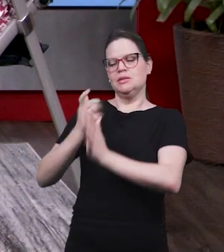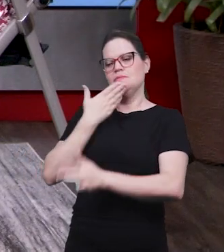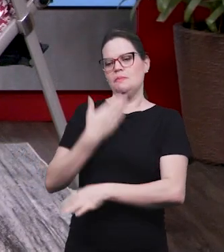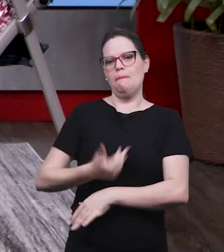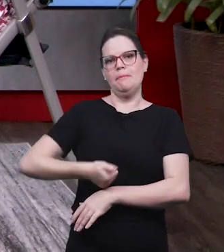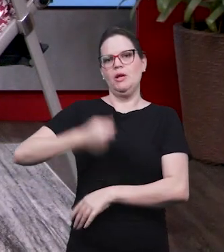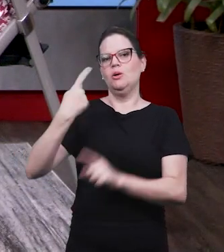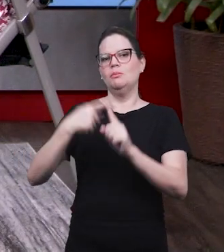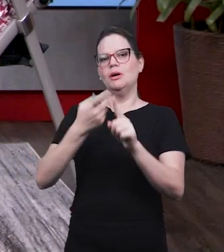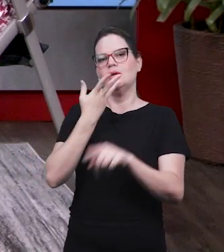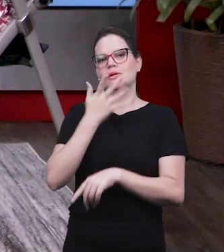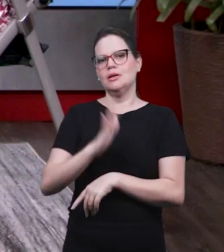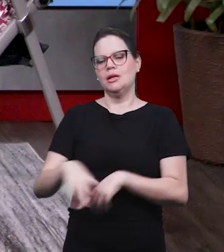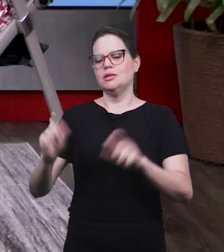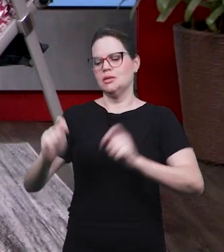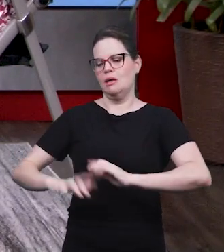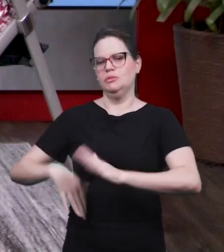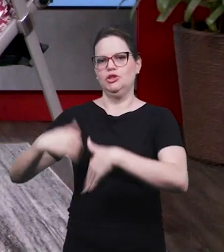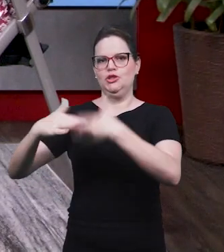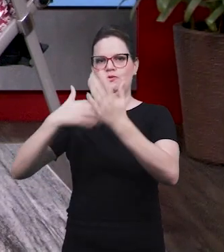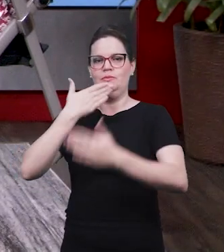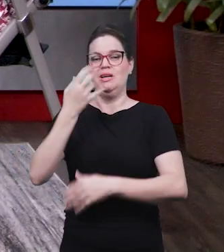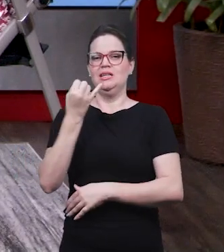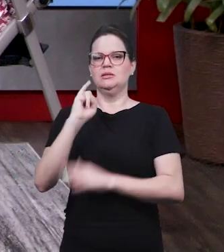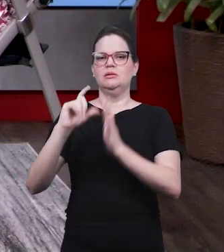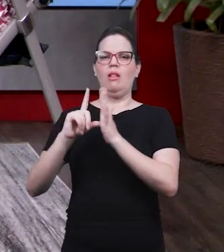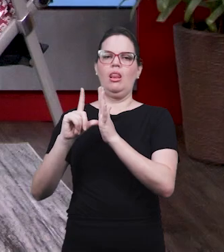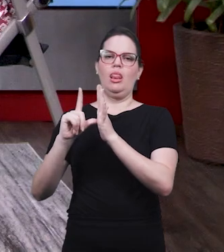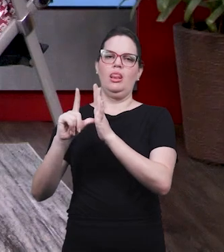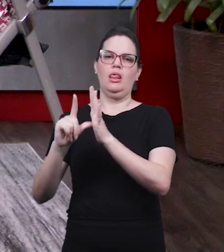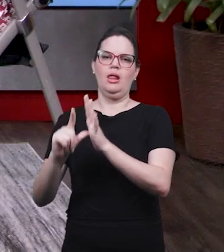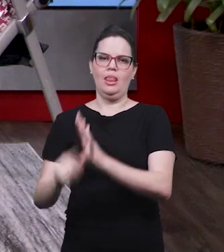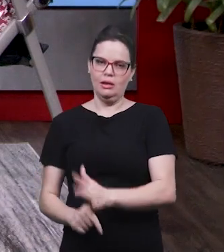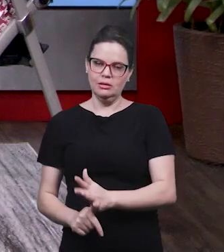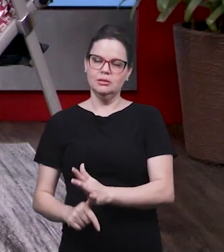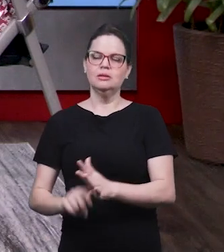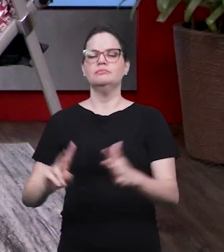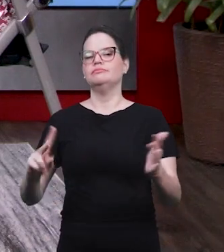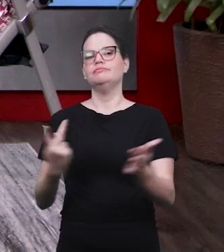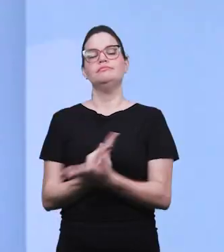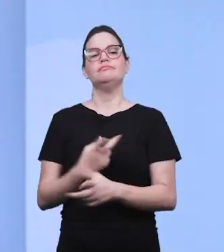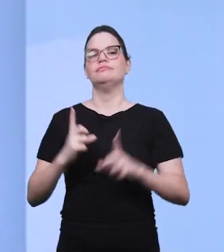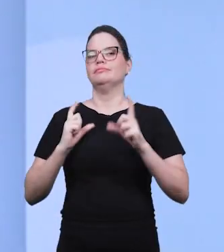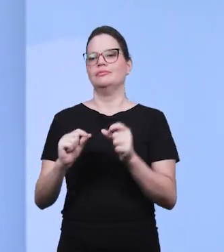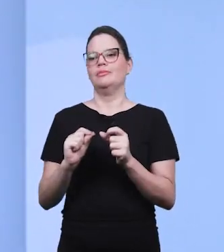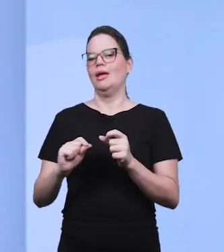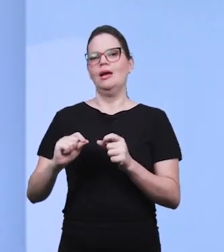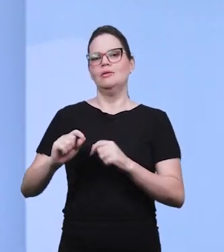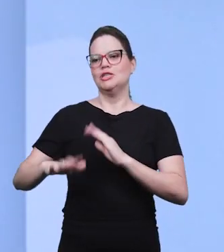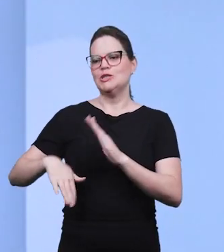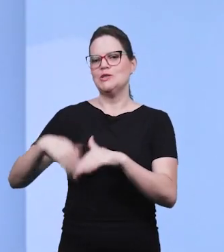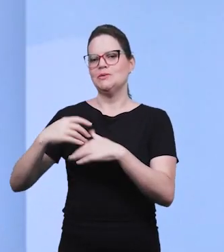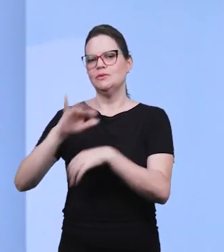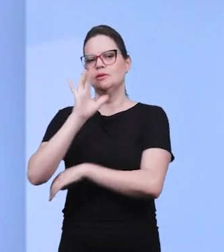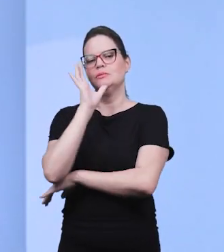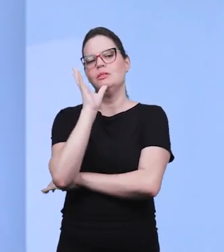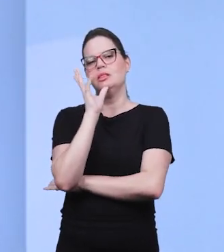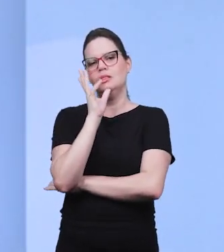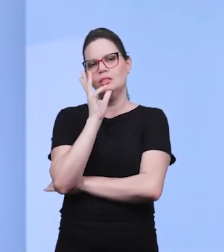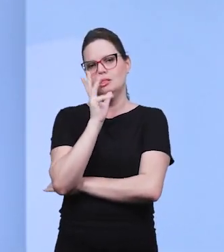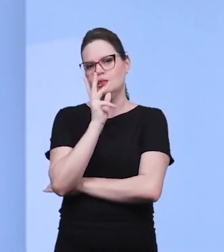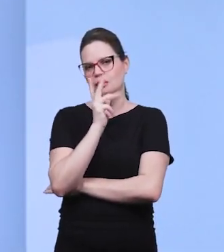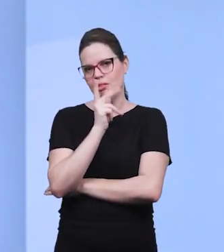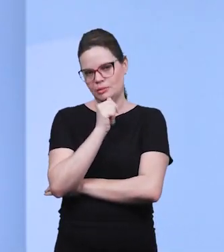chance daquela criança se desenvolver. Se eu demoro muito, eu estou tirando dela a oportunidade de desenvolvimento, fazendo com que ela se